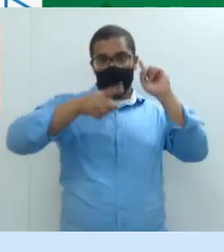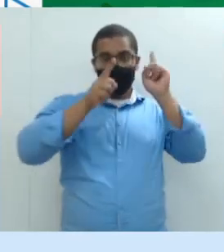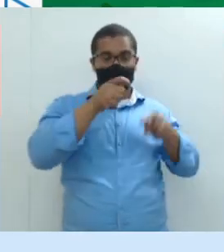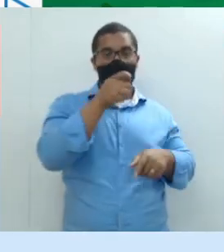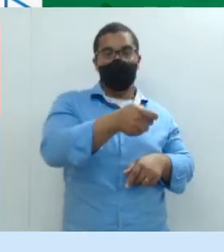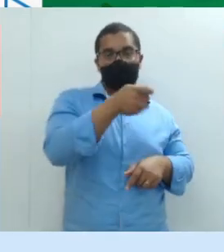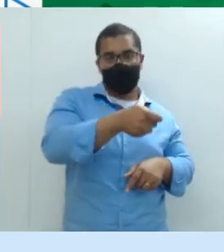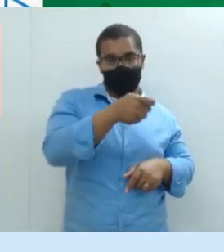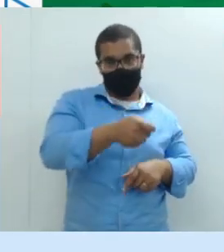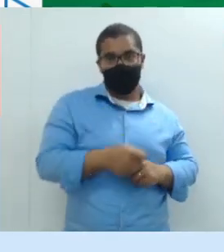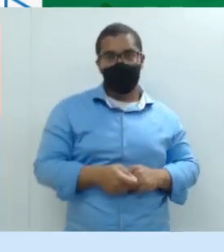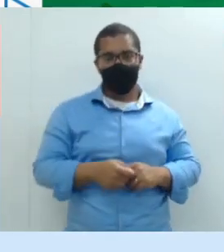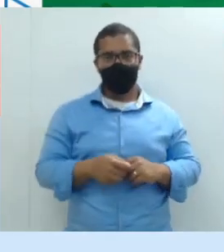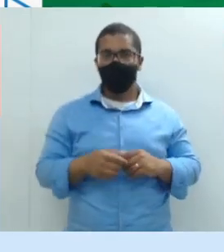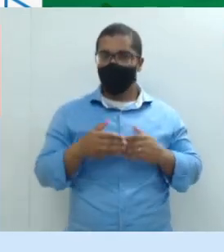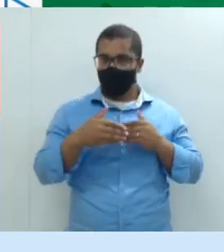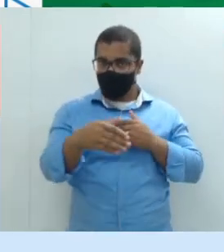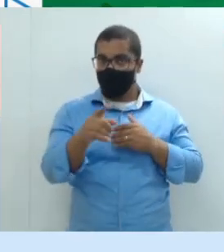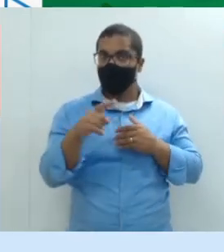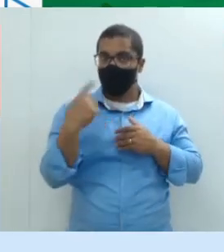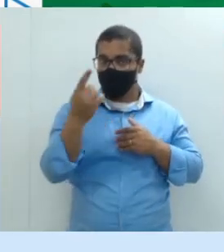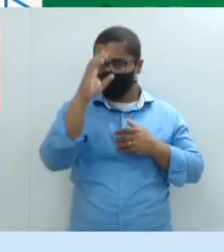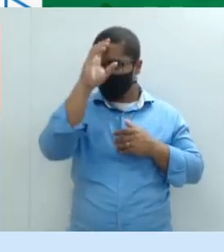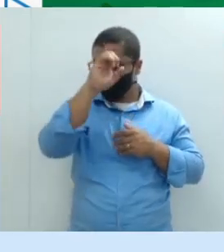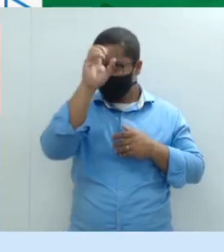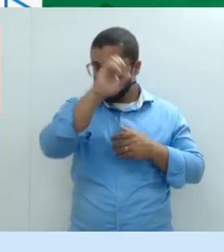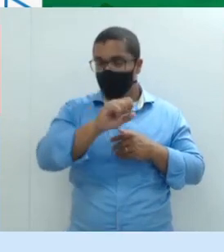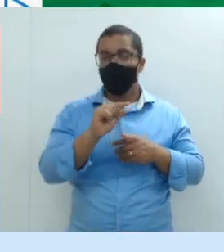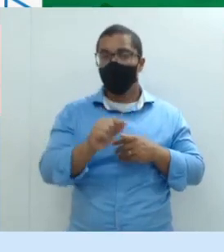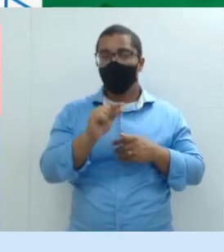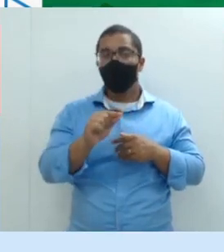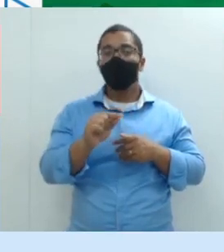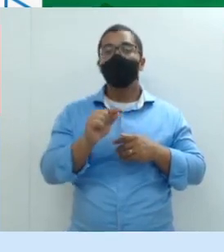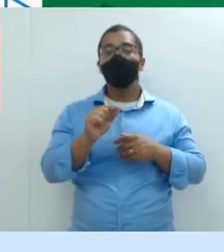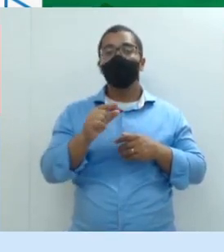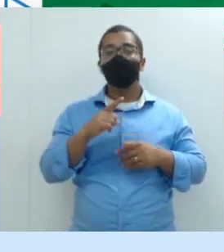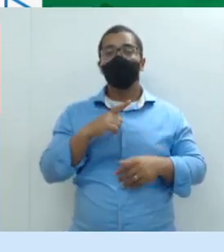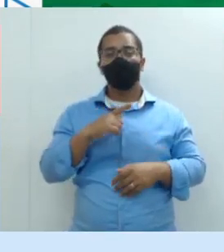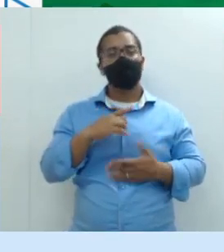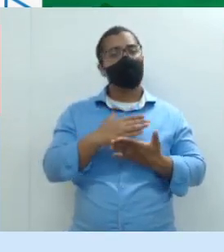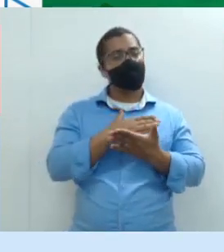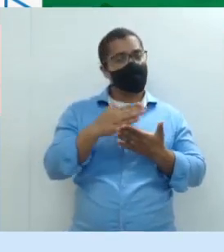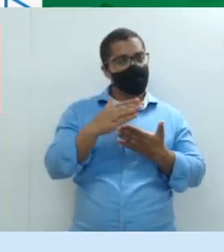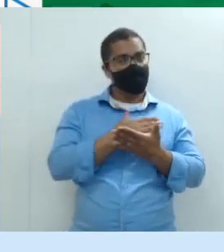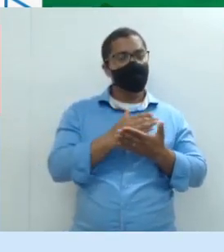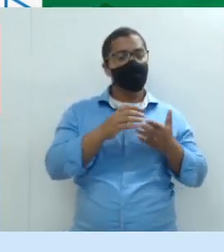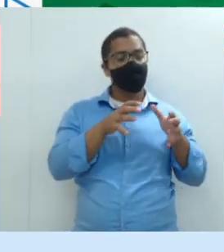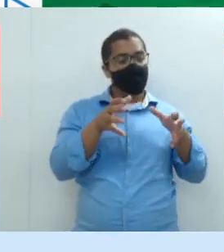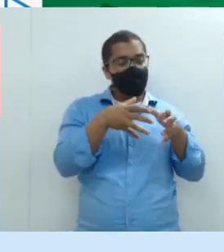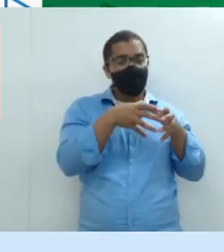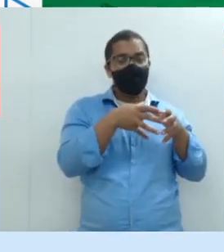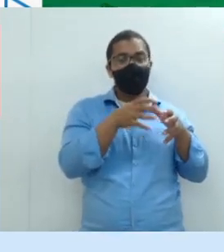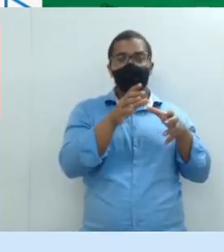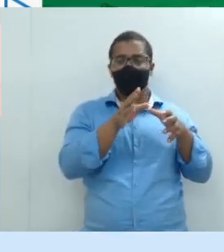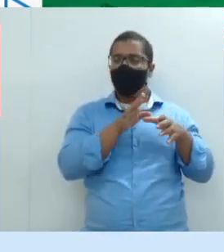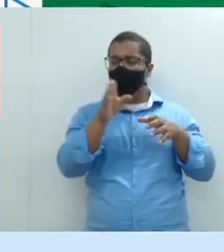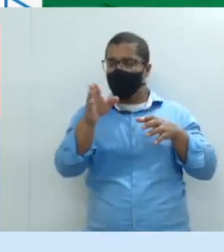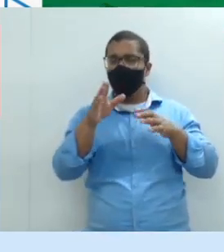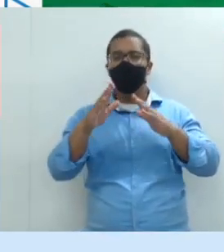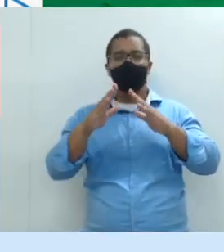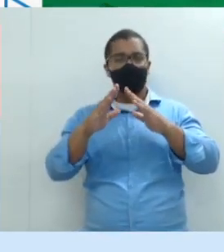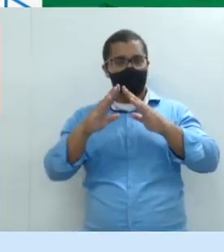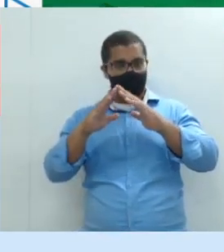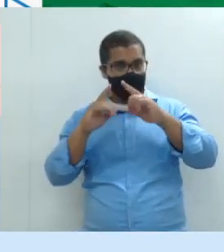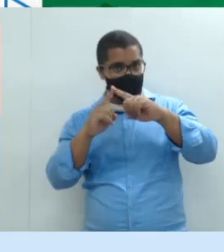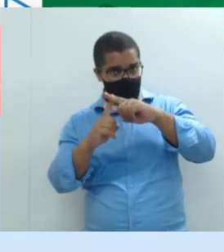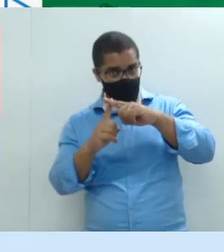percorrer. Isso vai ficar muito mais nítido, né? Com a insatisfação de alguns clérigos que entraram na Igreja Católica e faziam